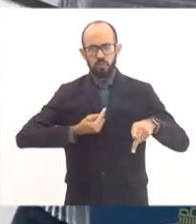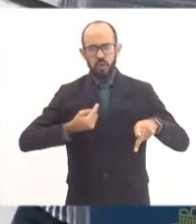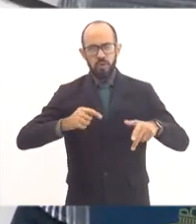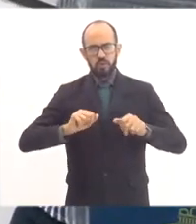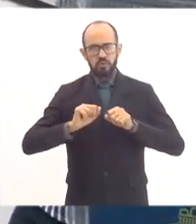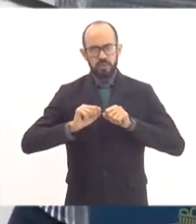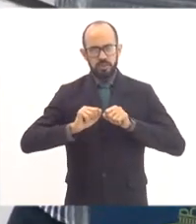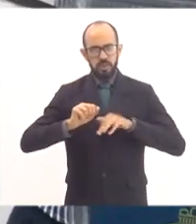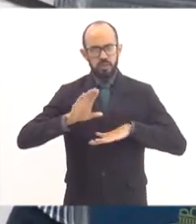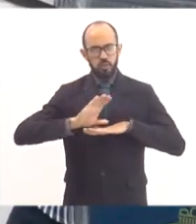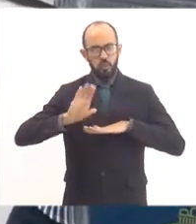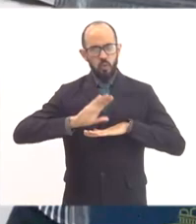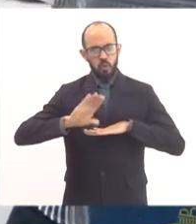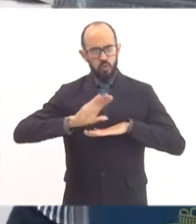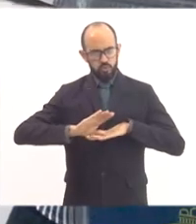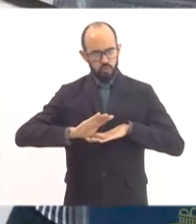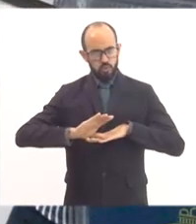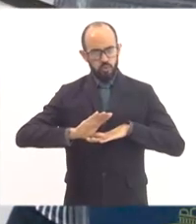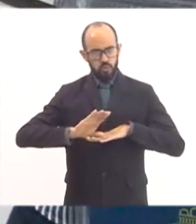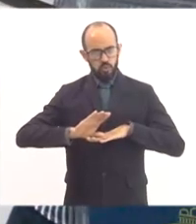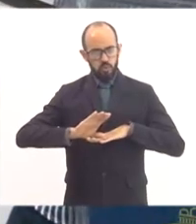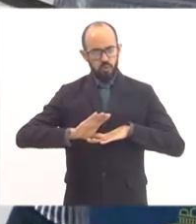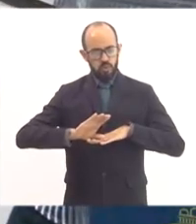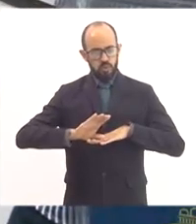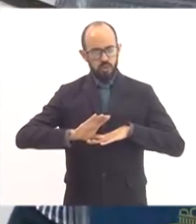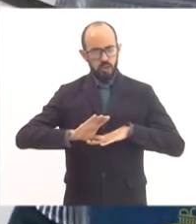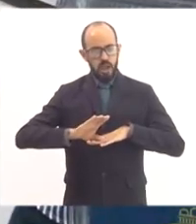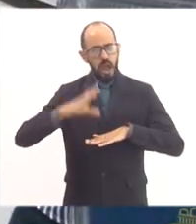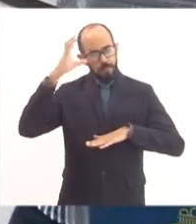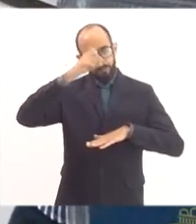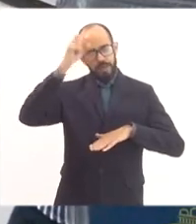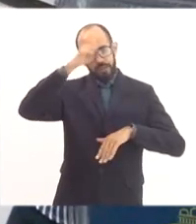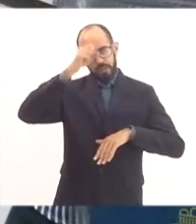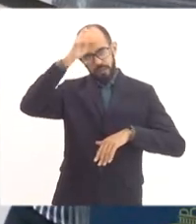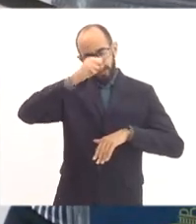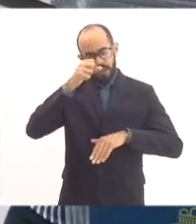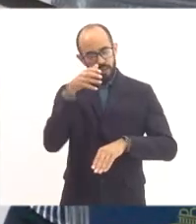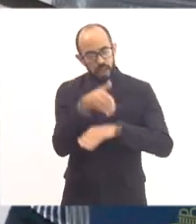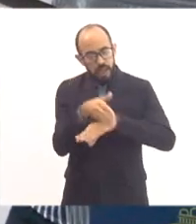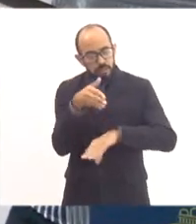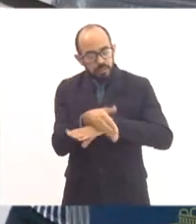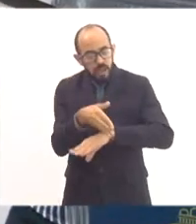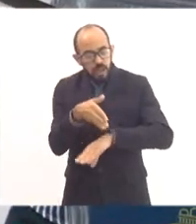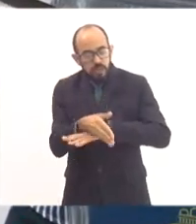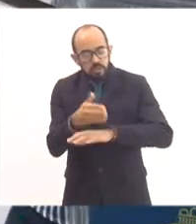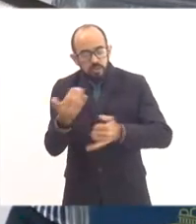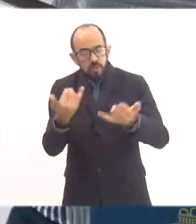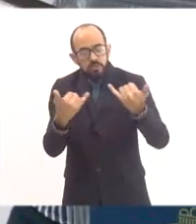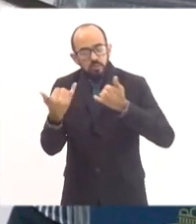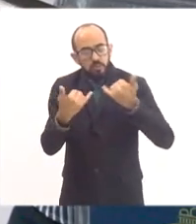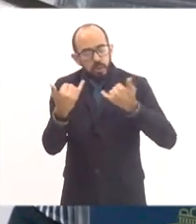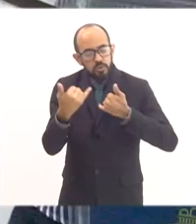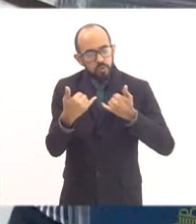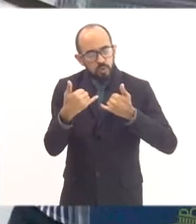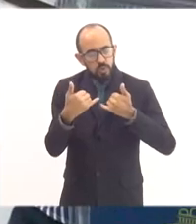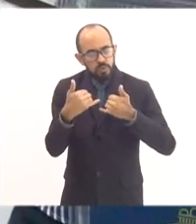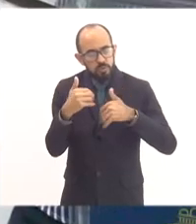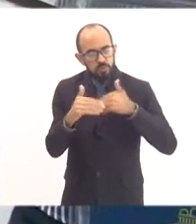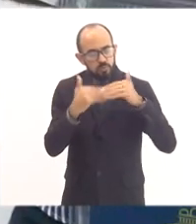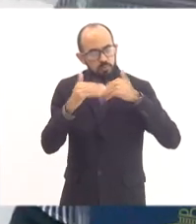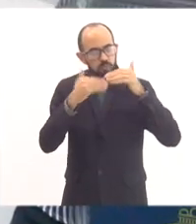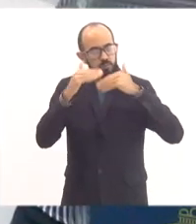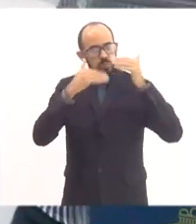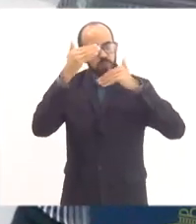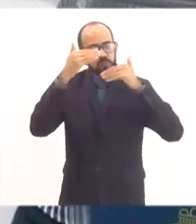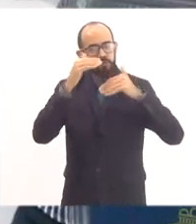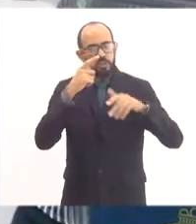fazer esse curso, ter conhecimento, ter acesso à informação, nos aprimorar para poder